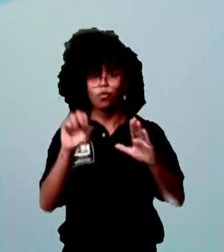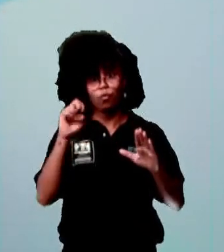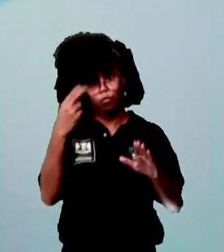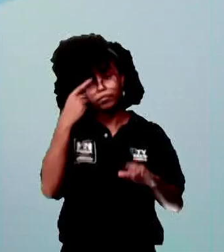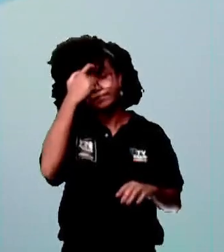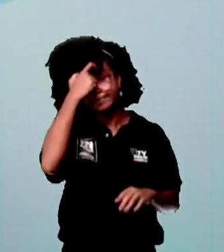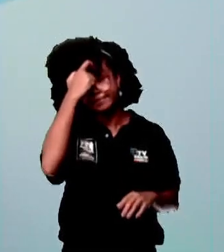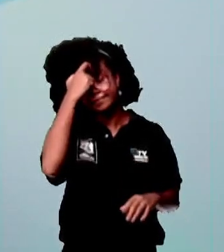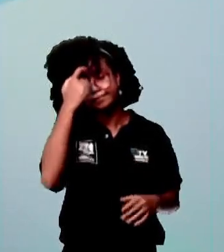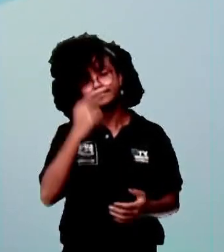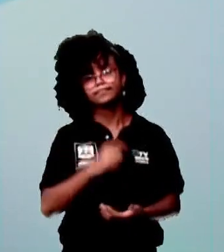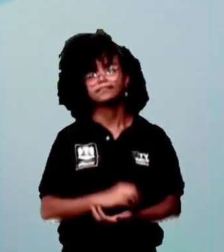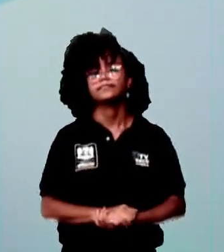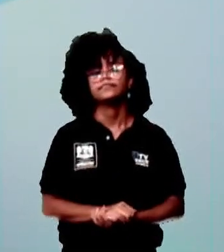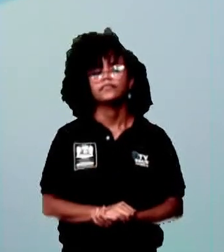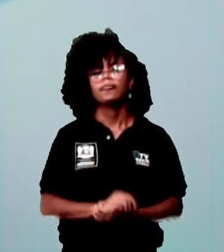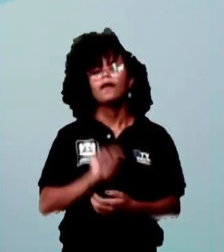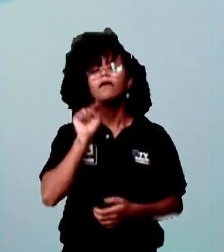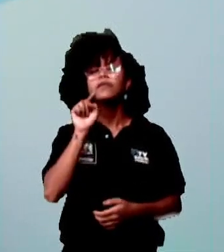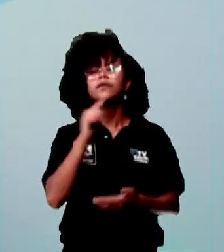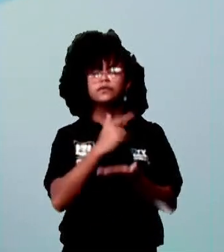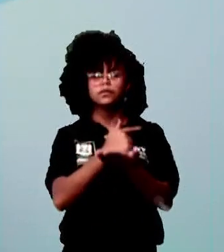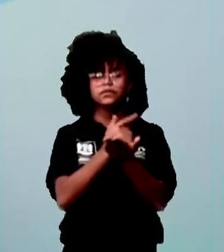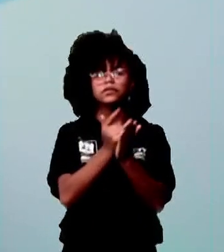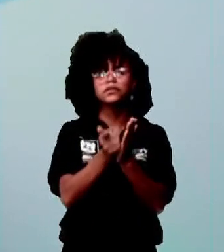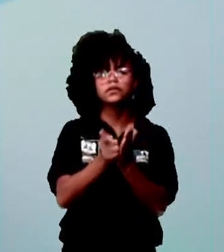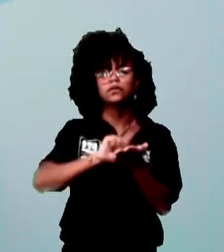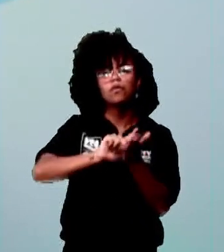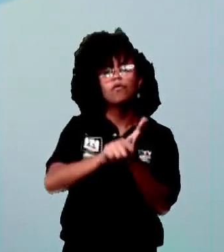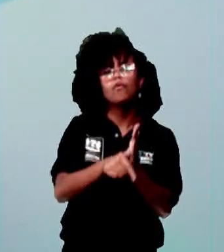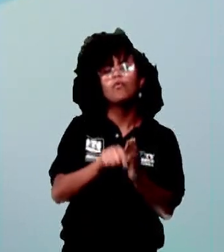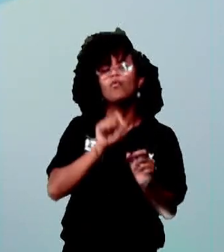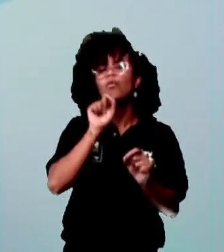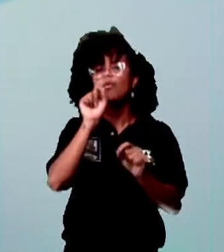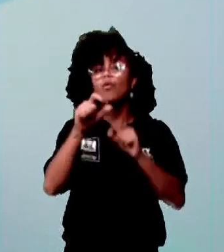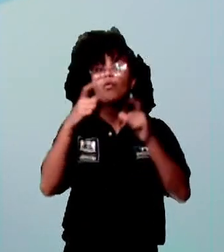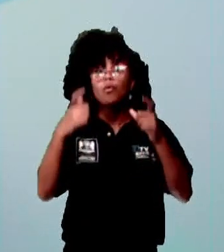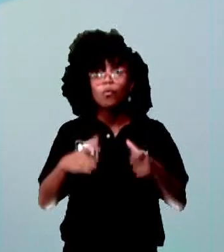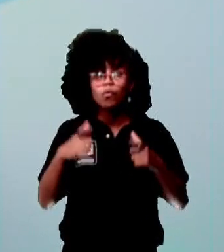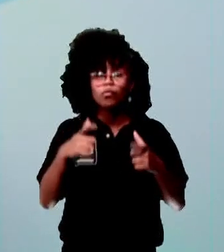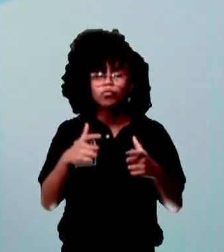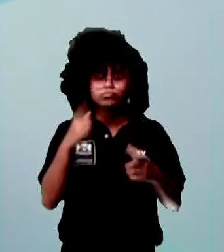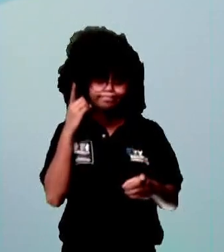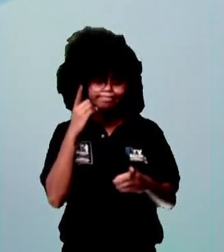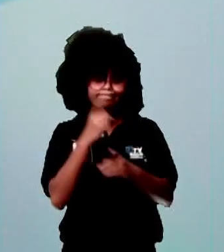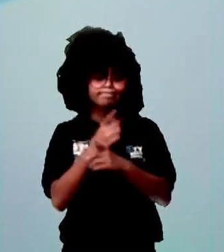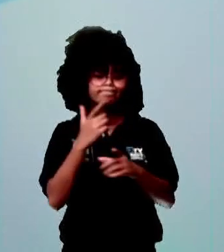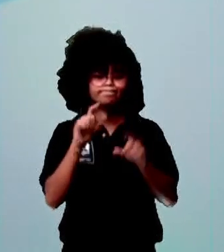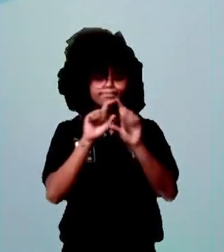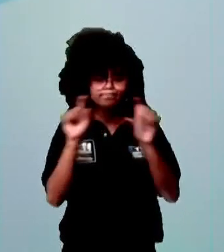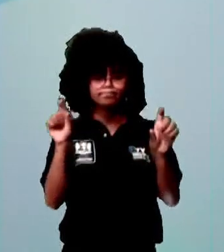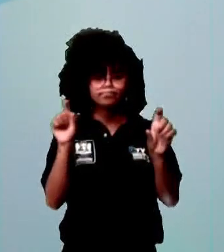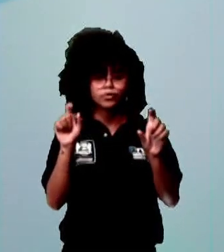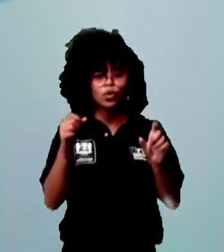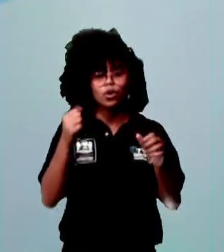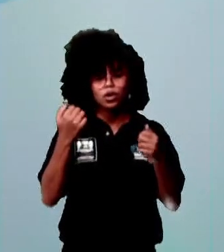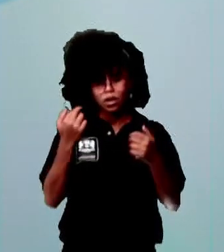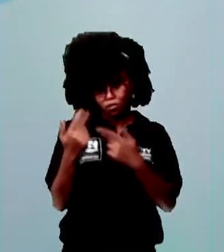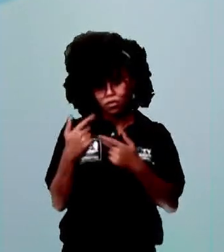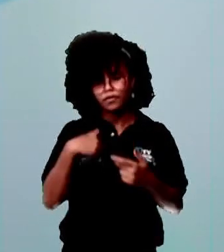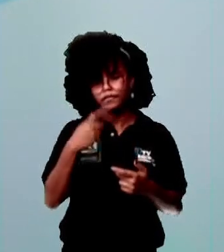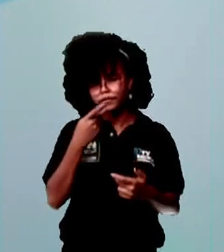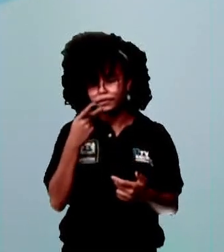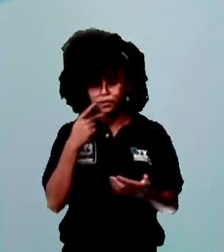conscientizar. E esse gênero, onde ele é vinculado? Onde eu encontro as tirinhas? Bom, como eu disse, você vai encontrar